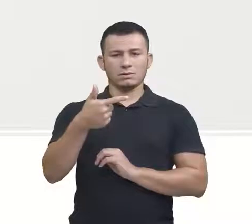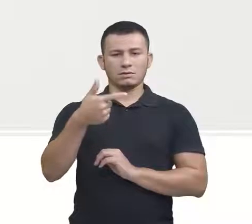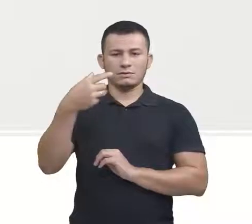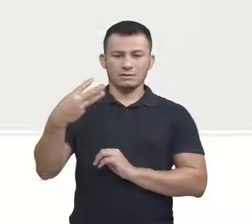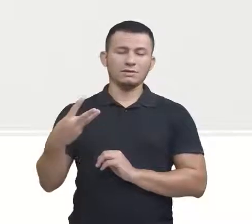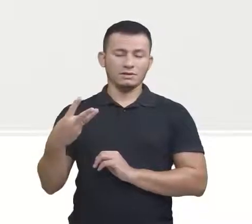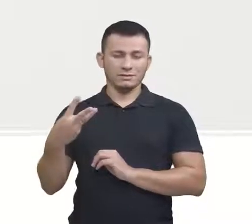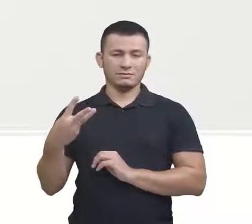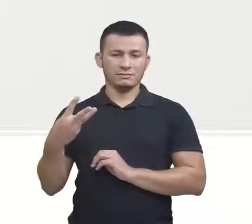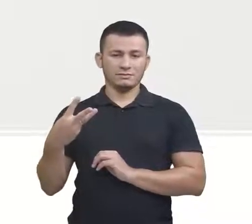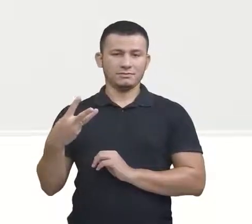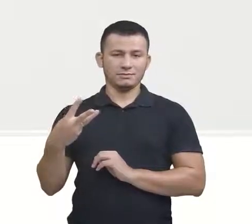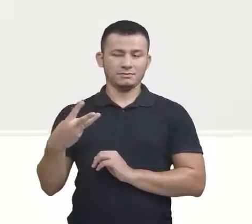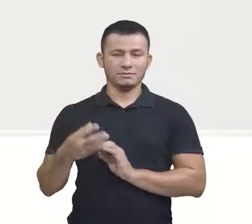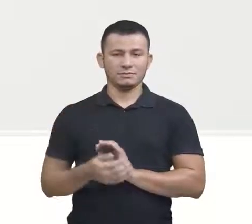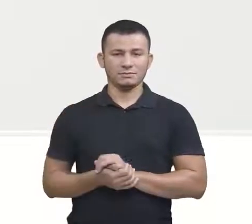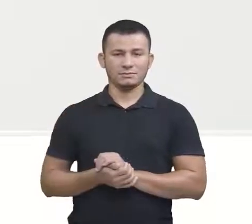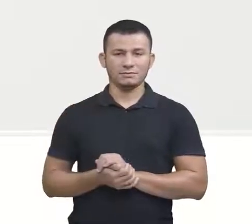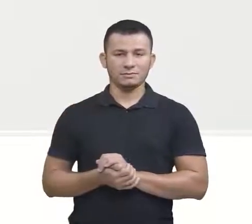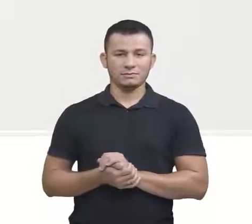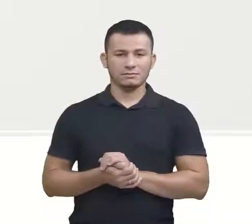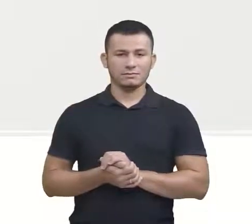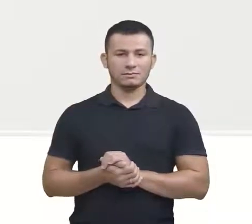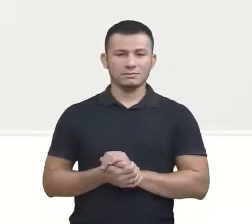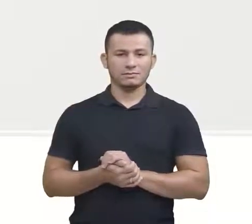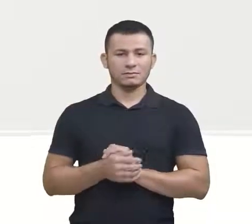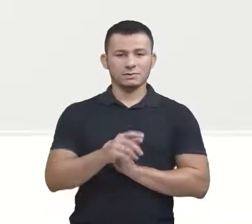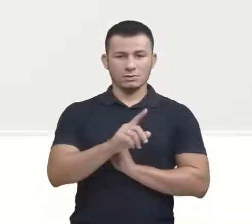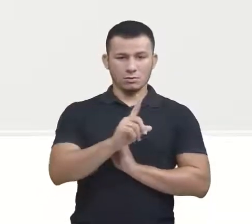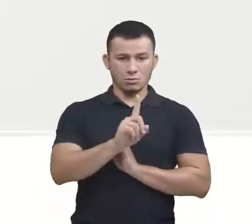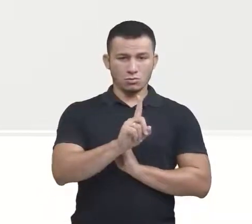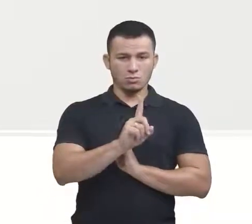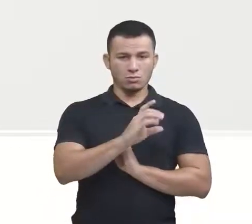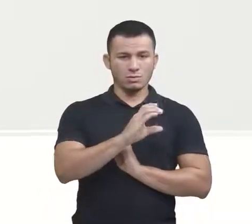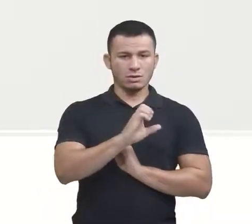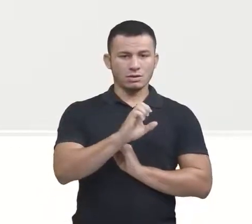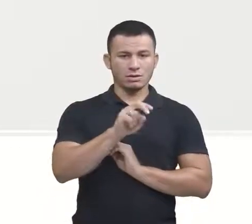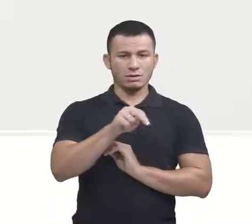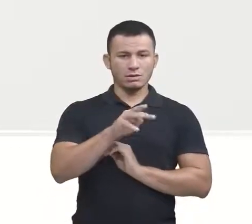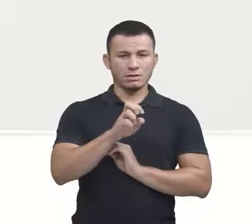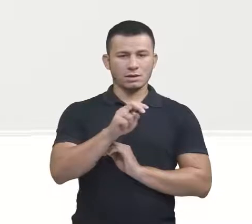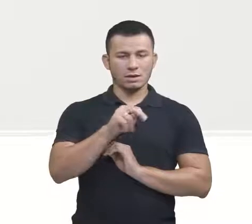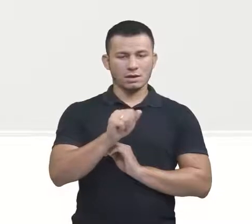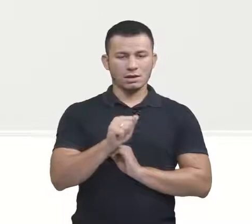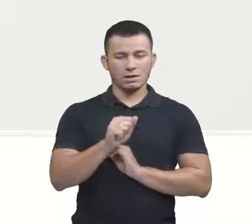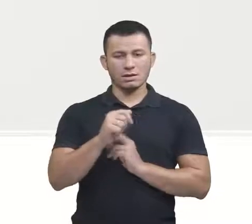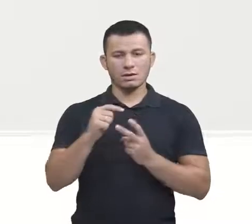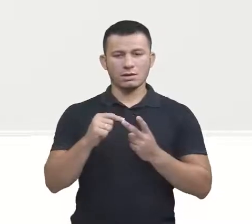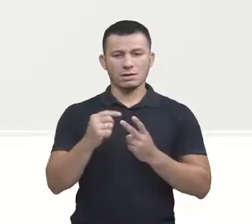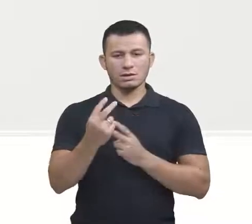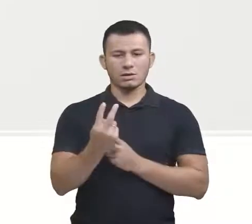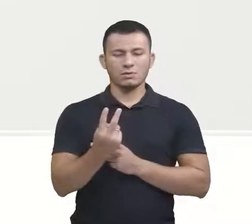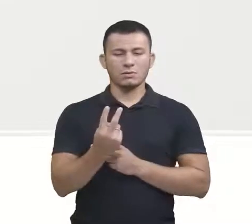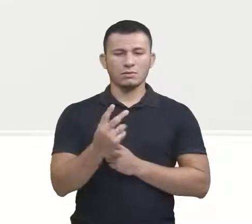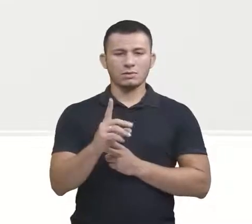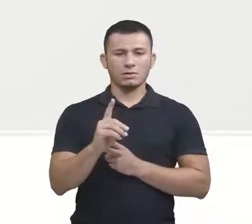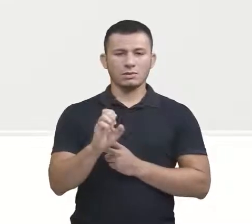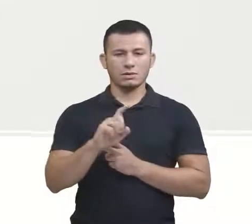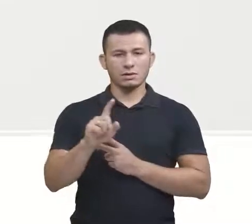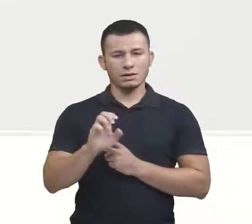123 uma centena duas dezenas e 3 unidades